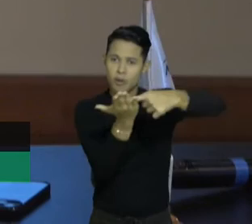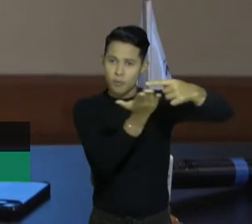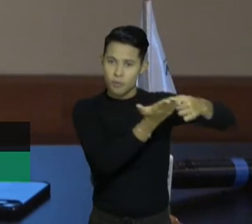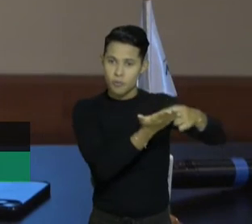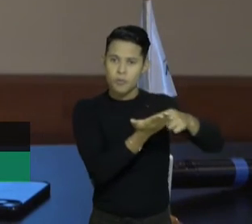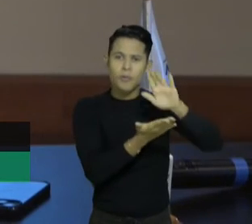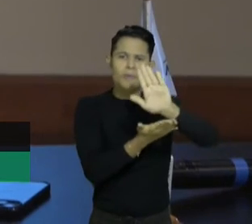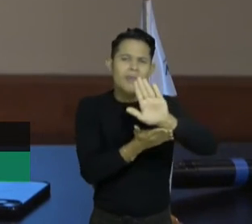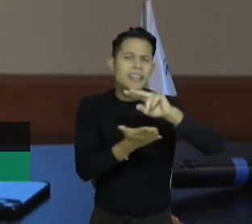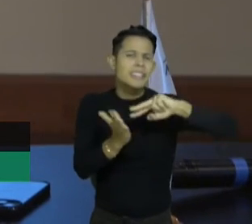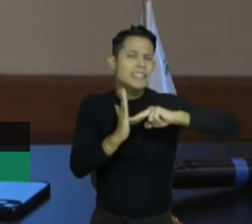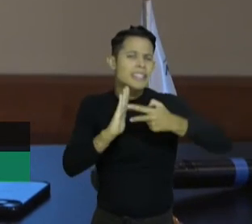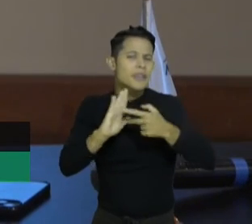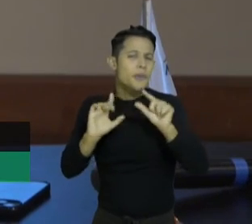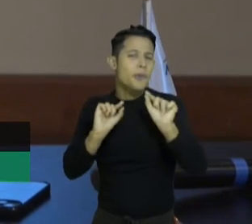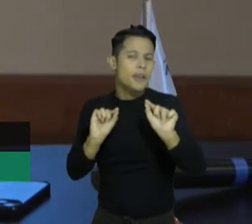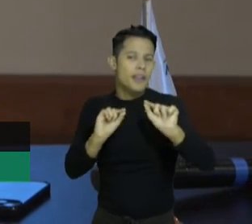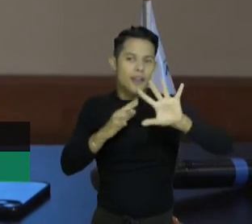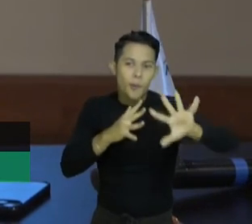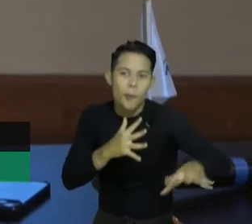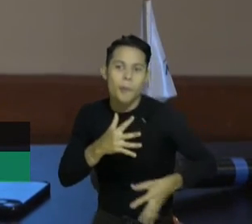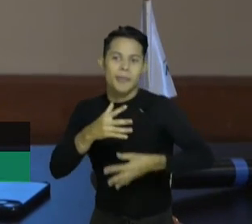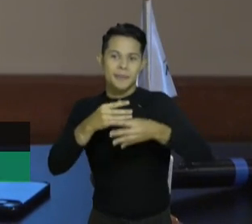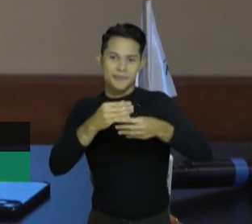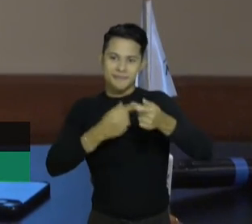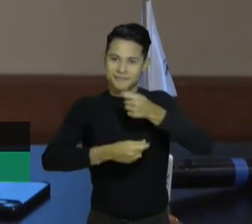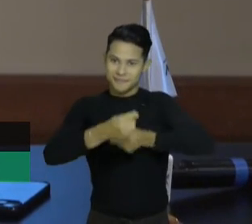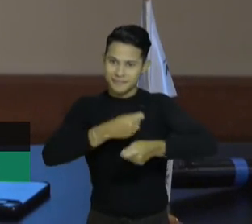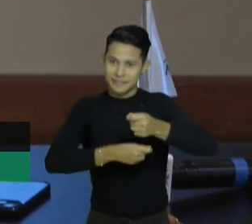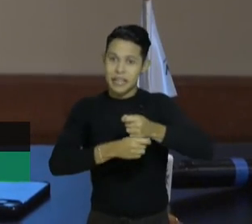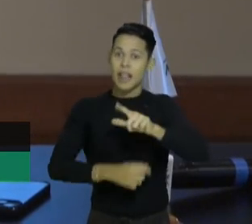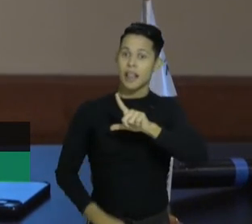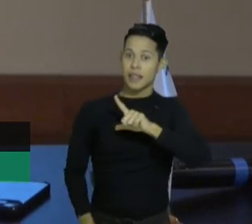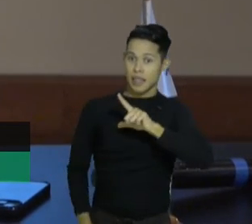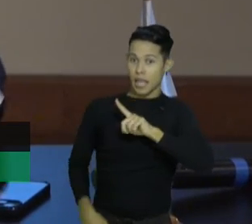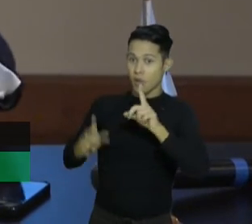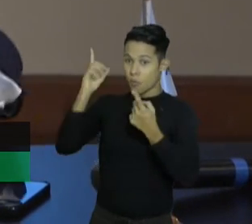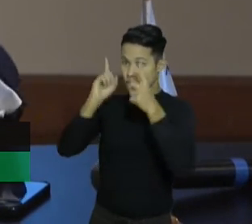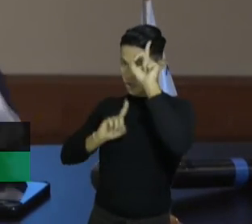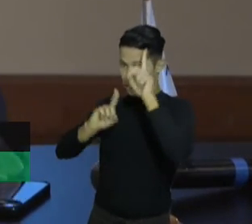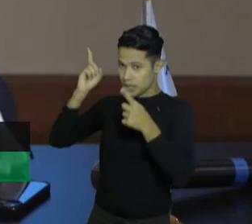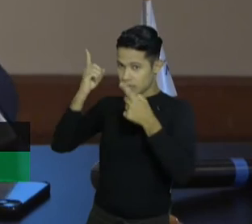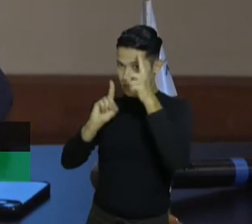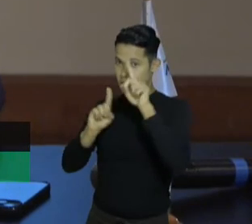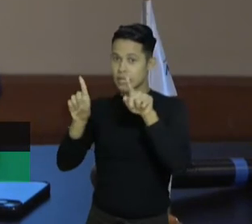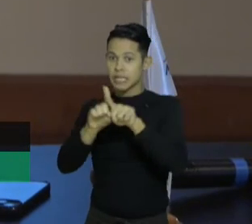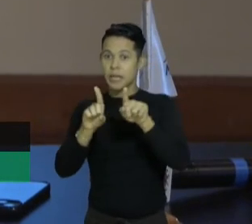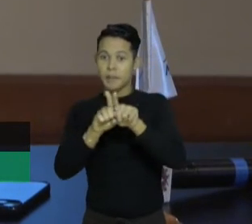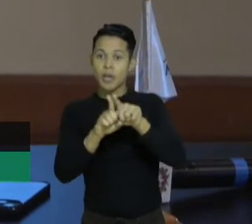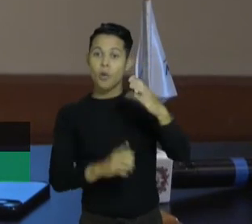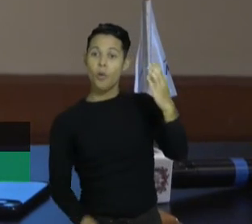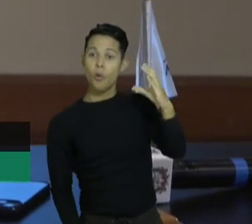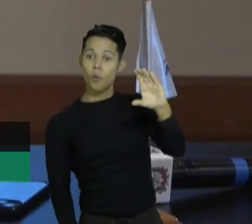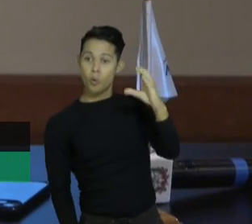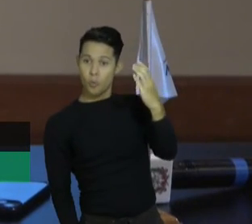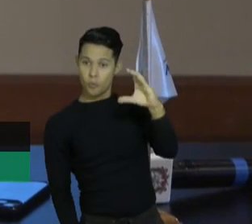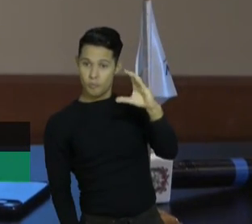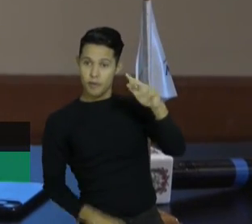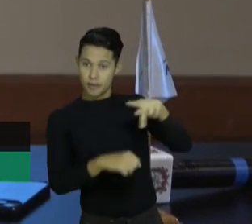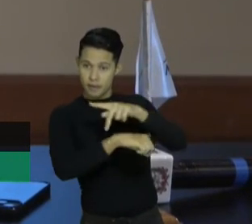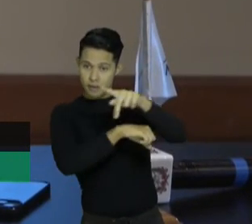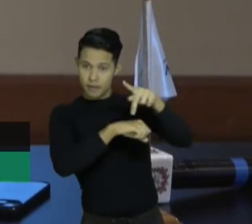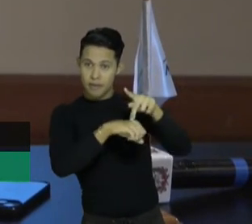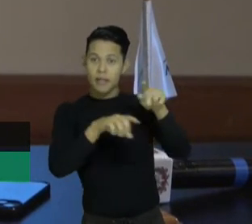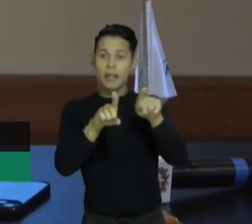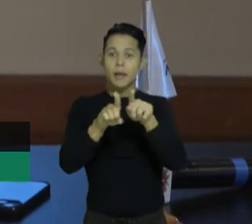Econômica eles então o Brasil tem um tem no mercul tem um com chil ac35 tem um com a Colômbia tem um e com a